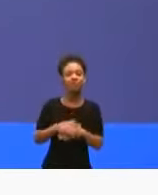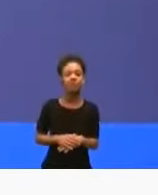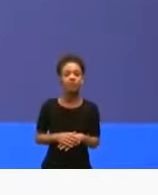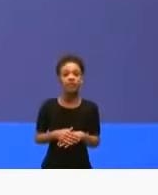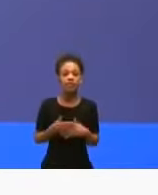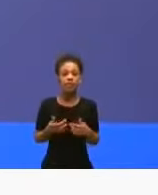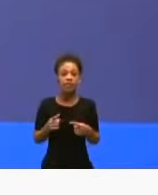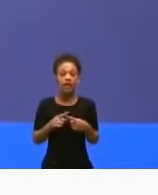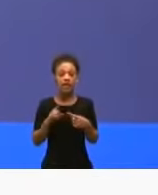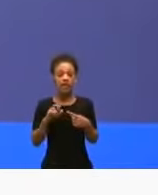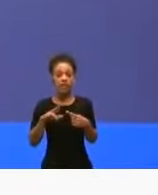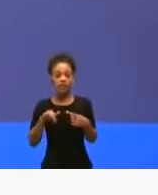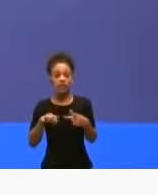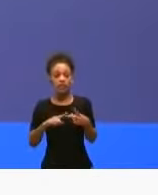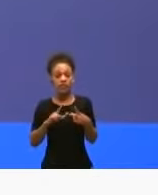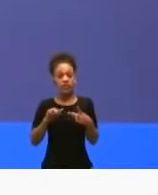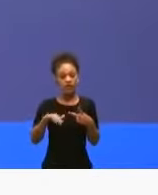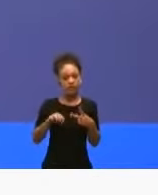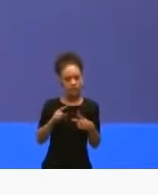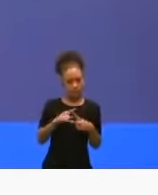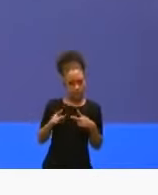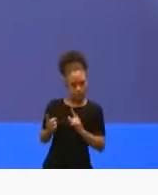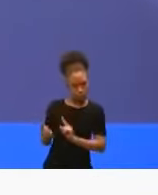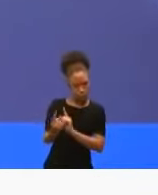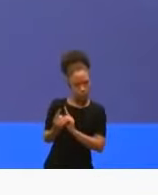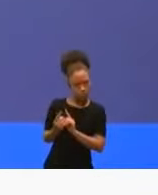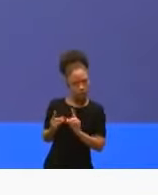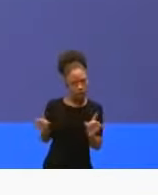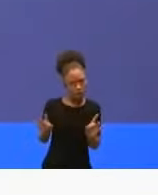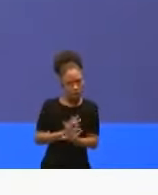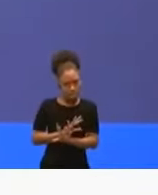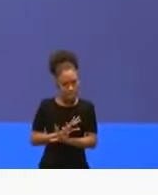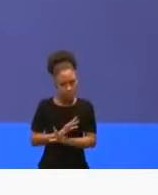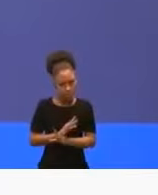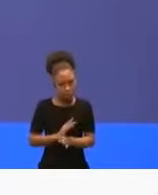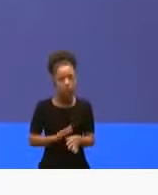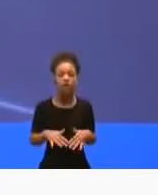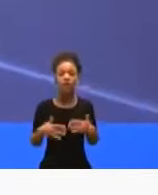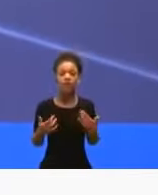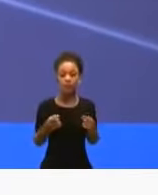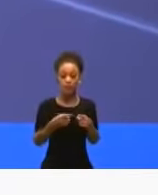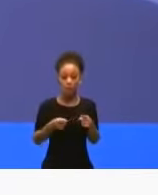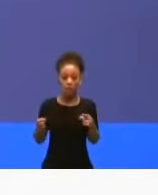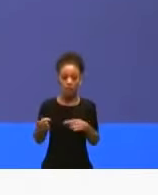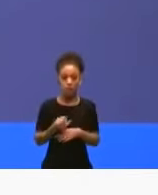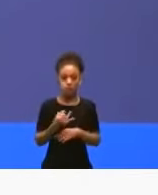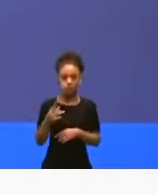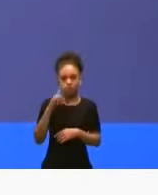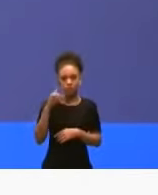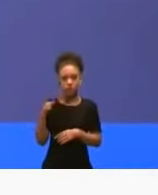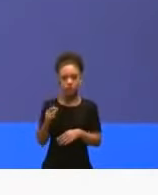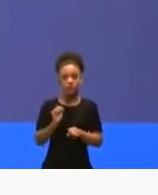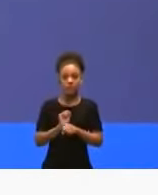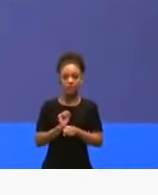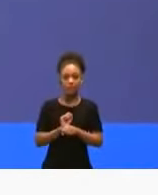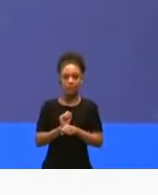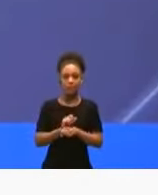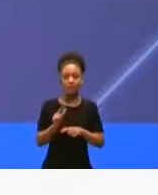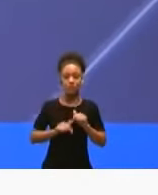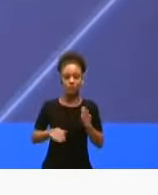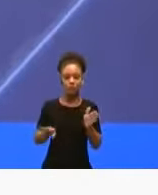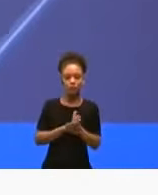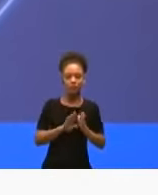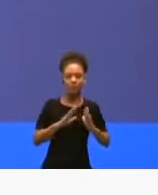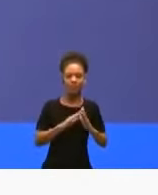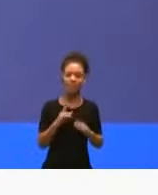a Cristiane e a Aline, com suas compras aprovadas, estão agora na contagem regressiva, esperando pela entrega dos produtos. E a gente